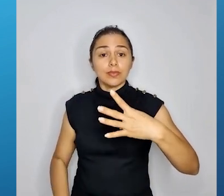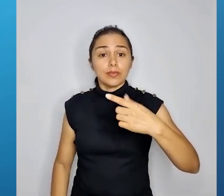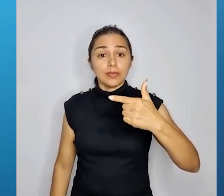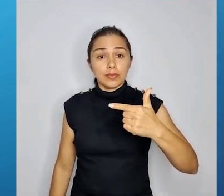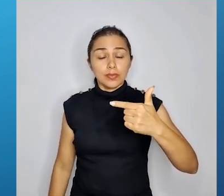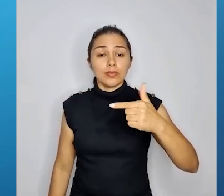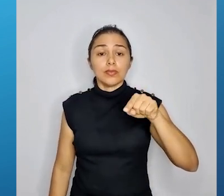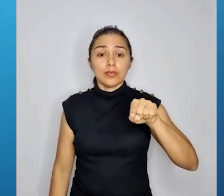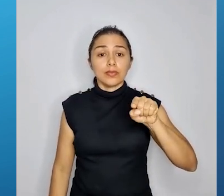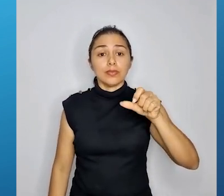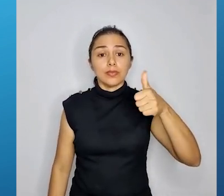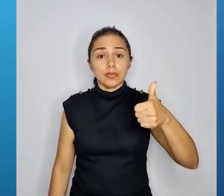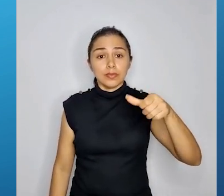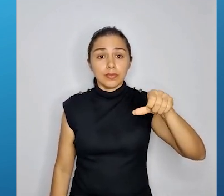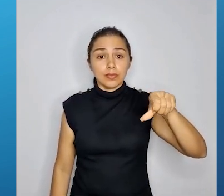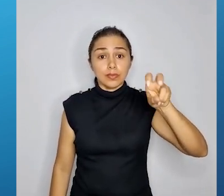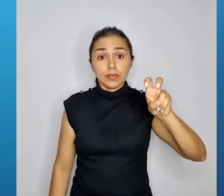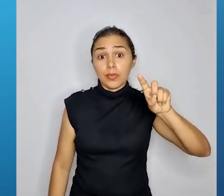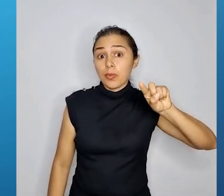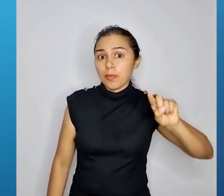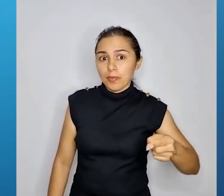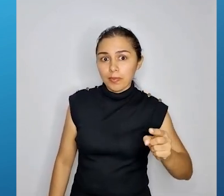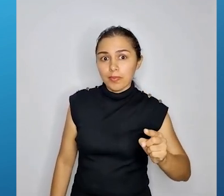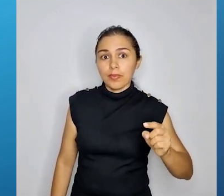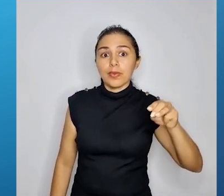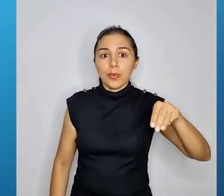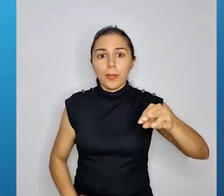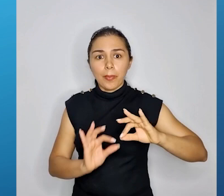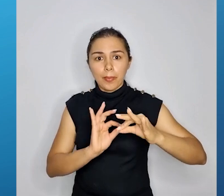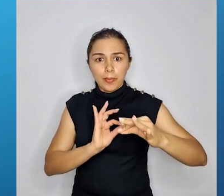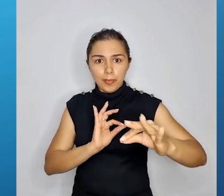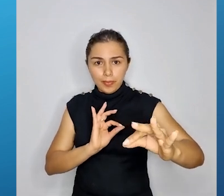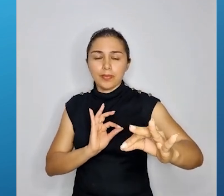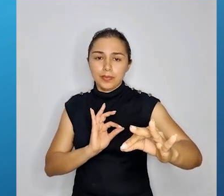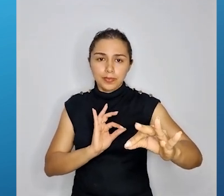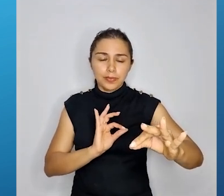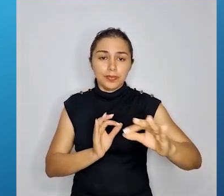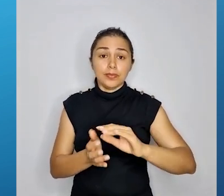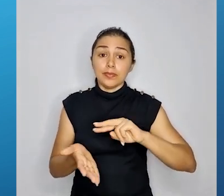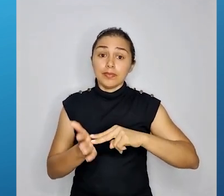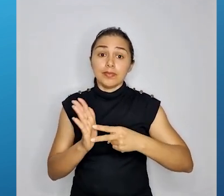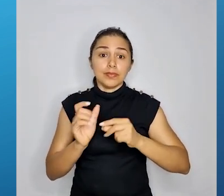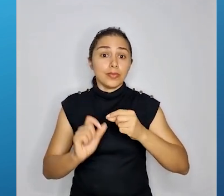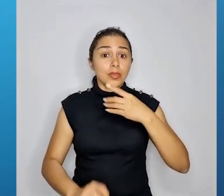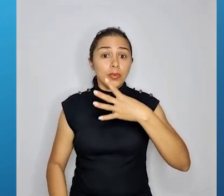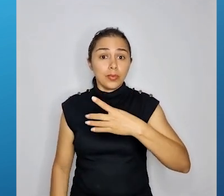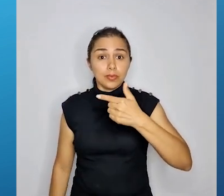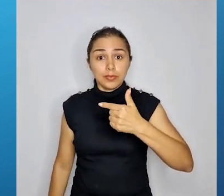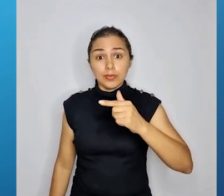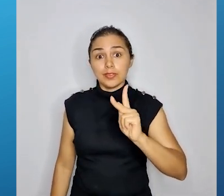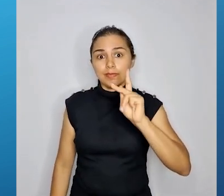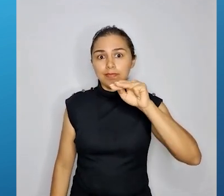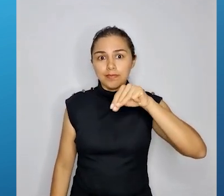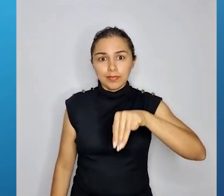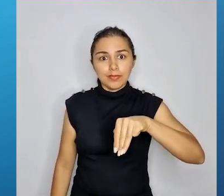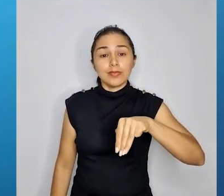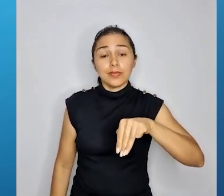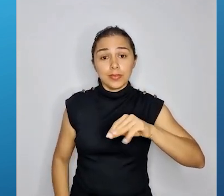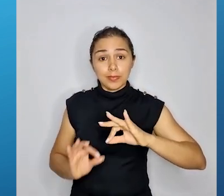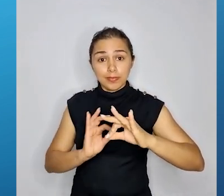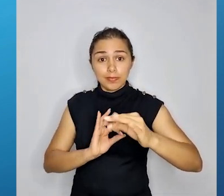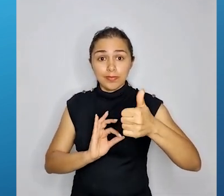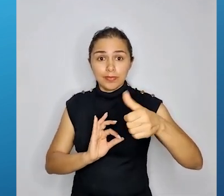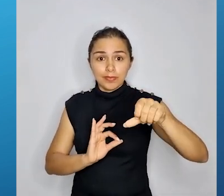42.195 mil metros, né? Ou seja, 42 quilômetros, 195 metros. Nós temos também, atualmente